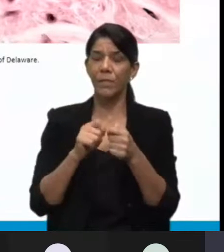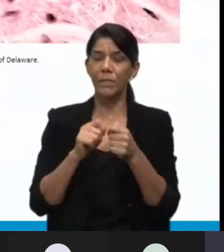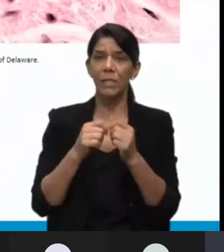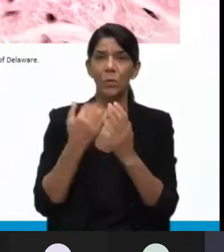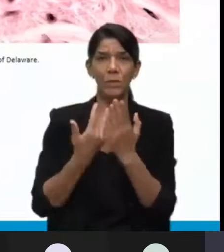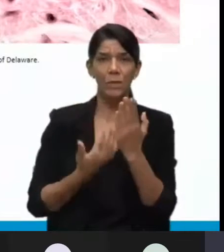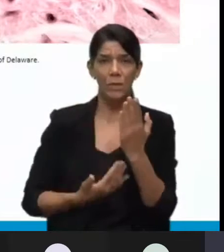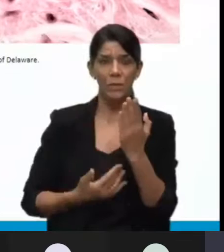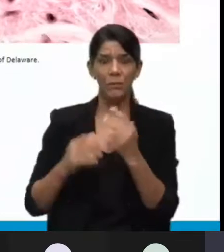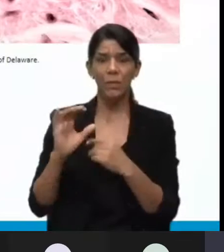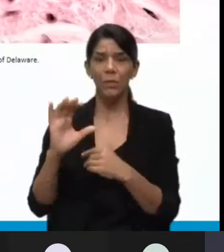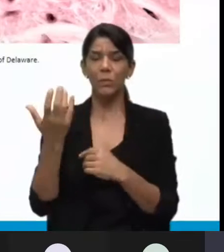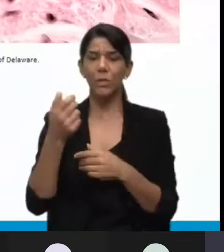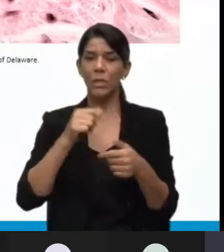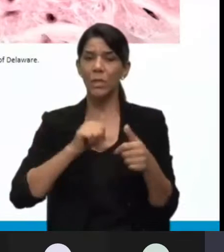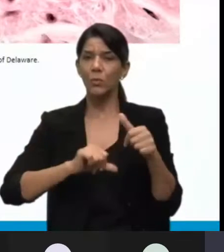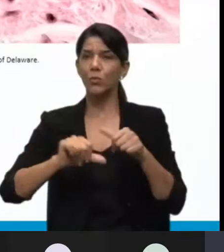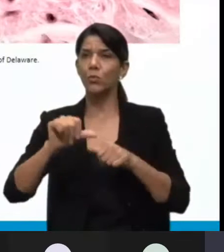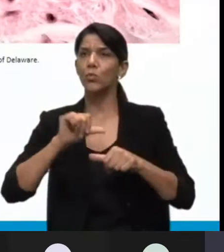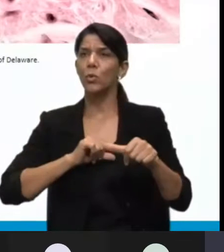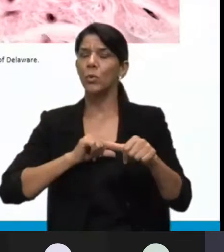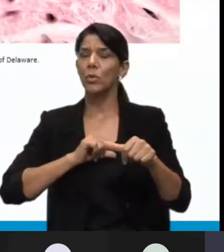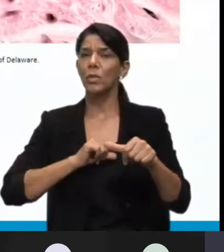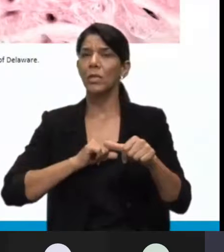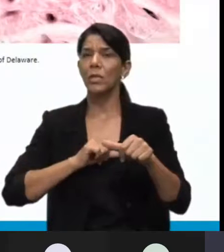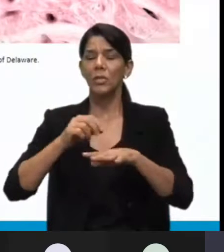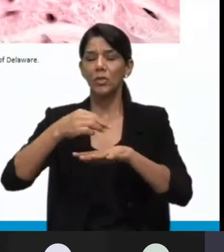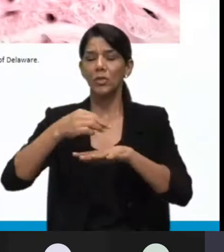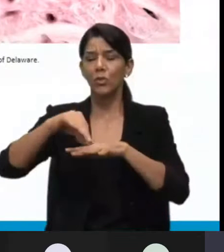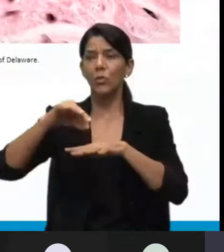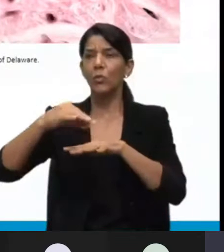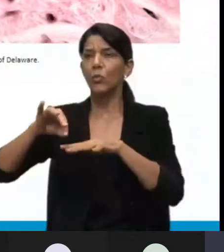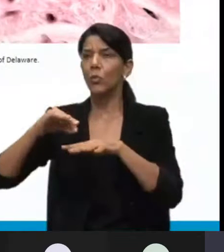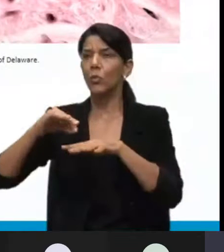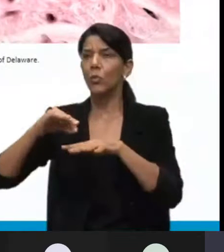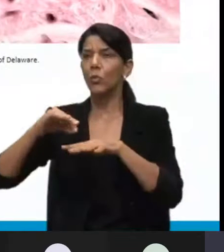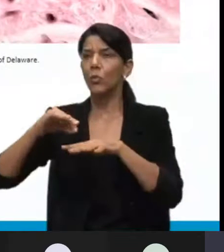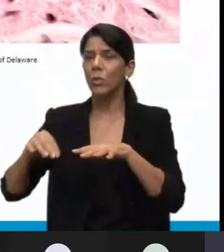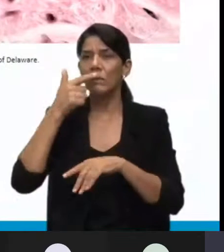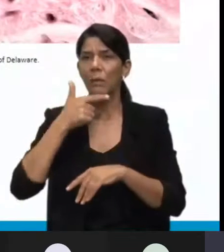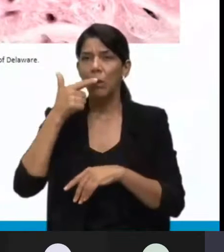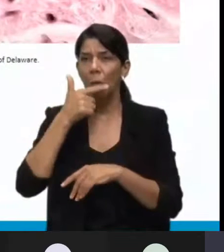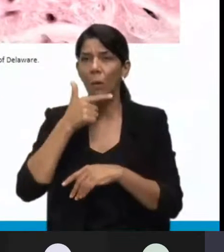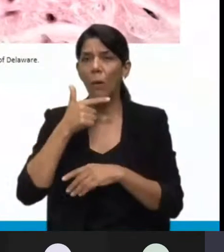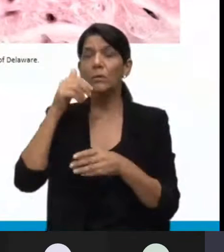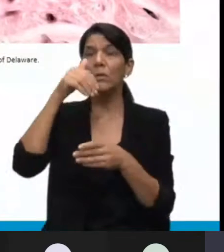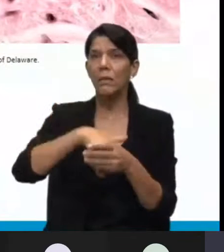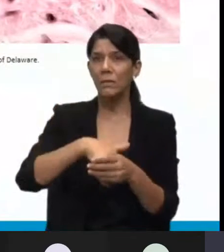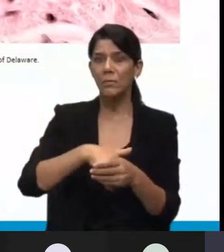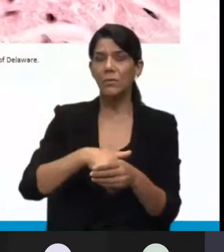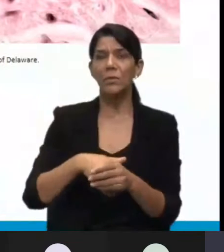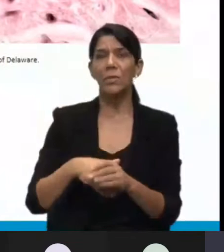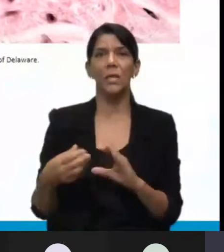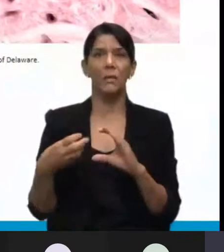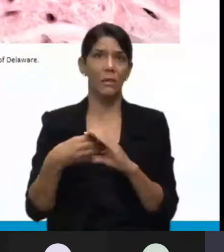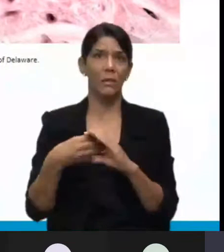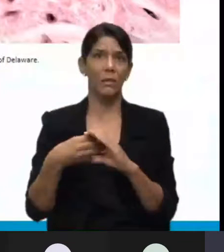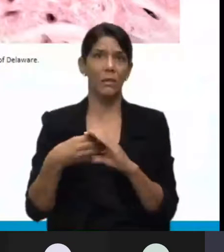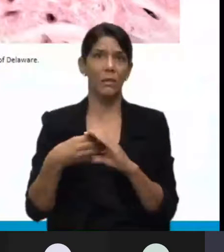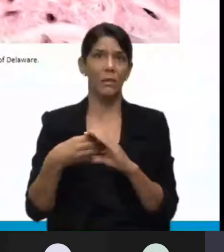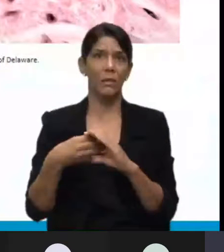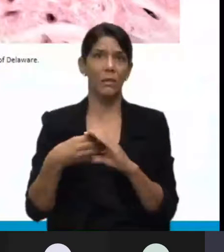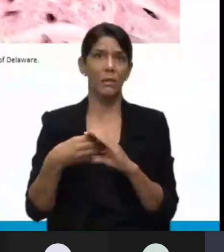levar o sangue para que aconteça as trocas, né, de nutrientes, de oxigênio, de glicose ali entre a célula